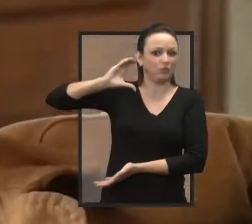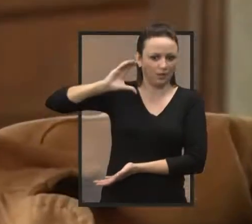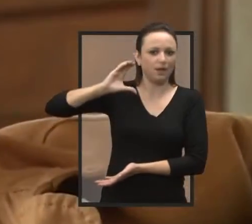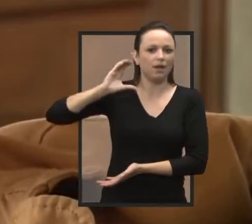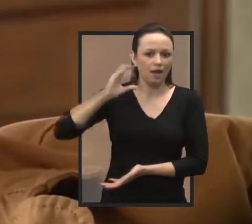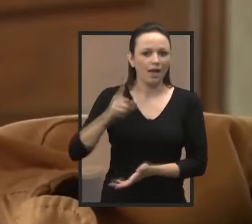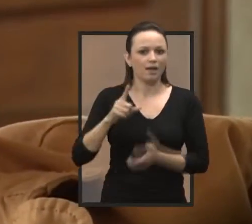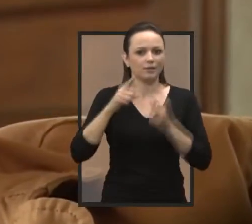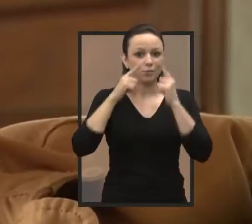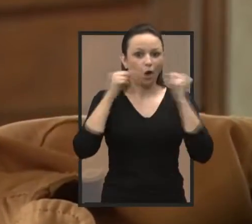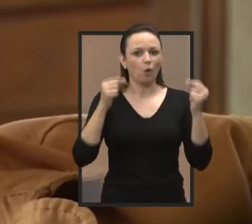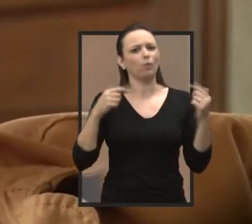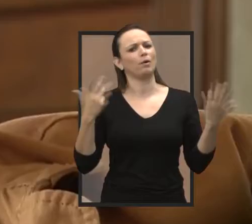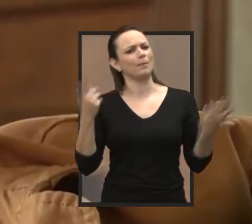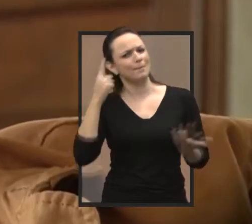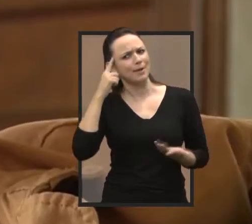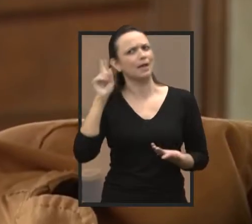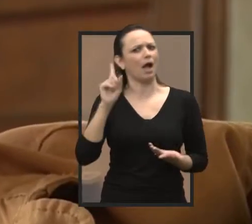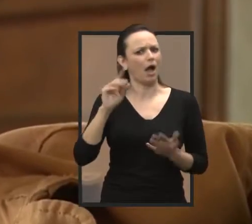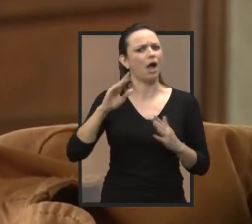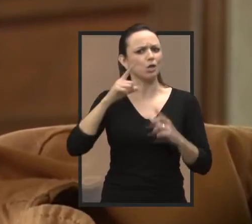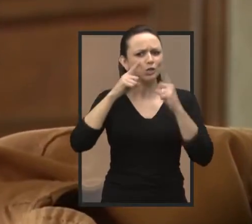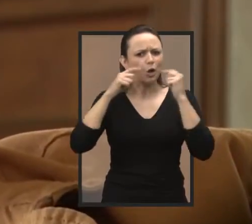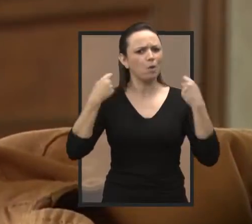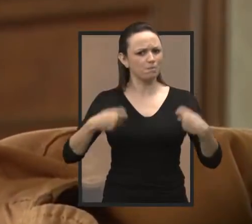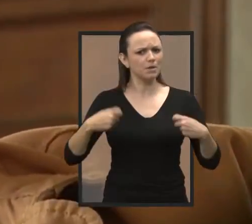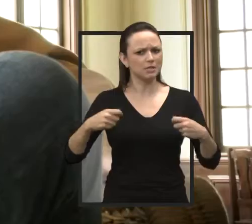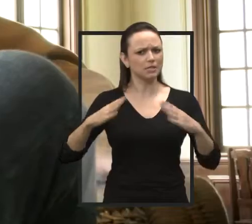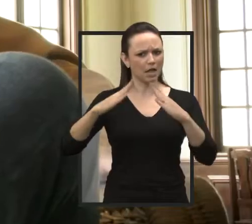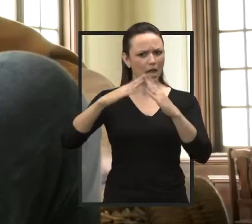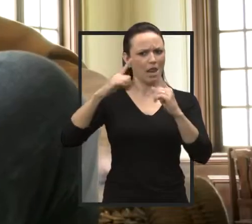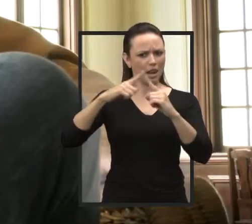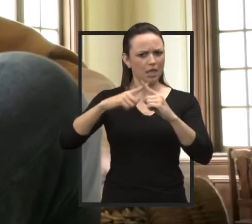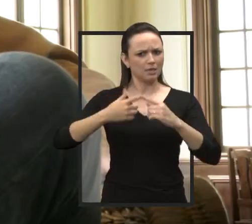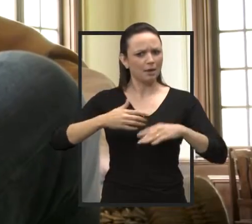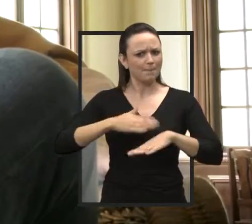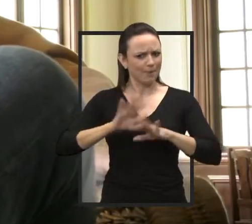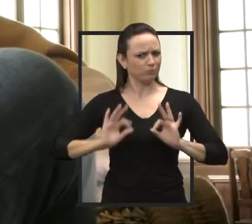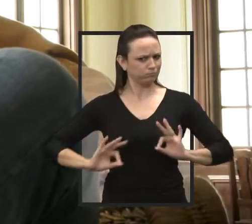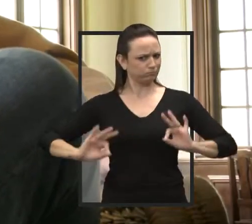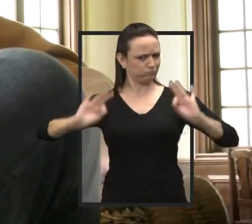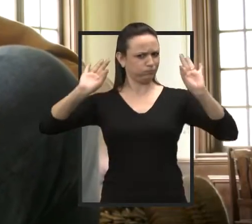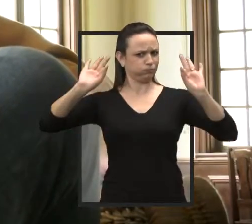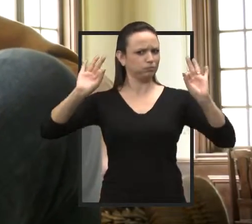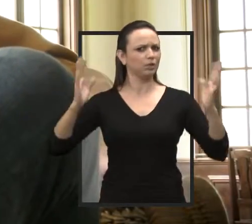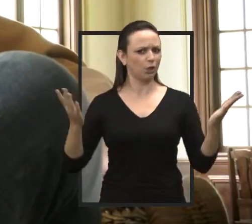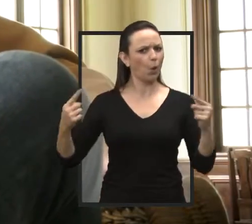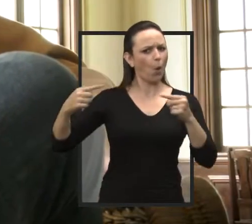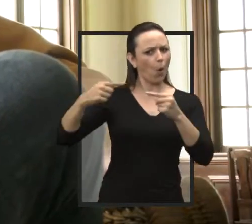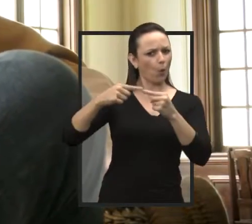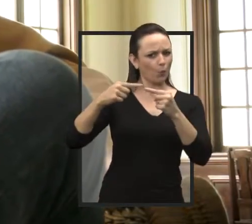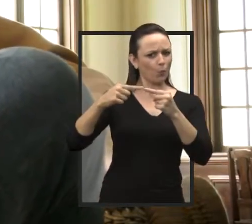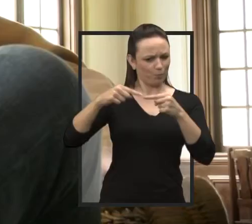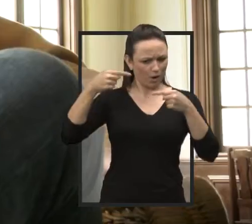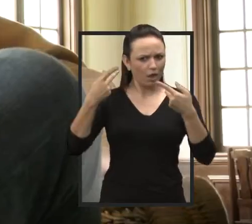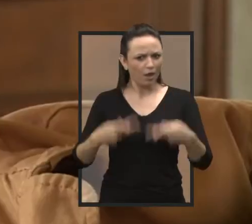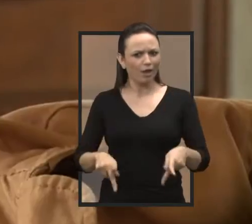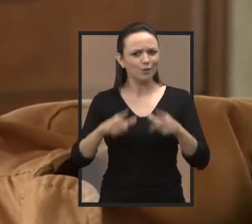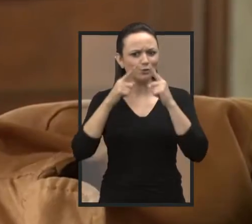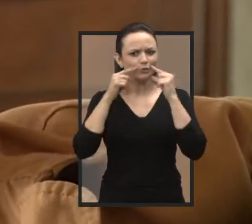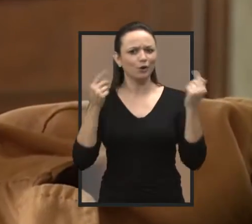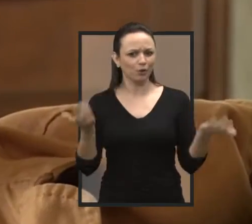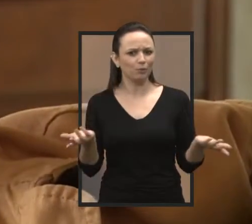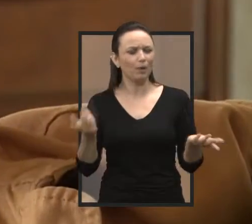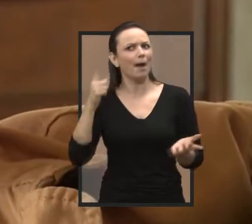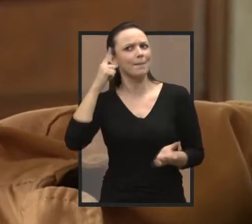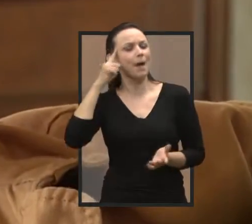Jaú, uma cidade que merece uma igreja que seja condizente com a cidade. Então